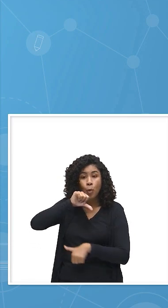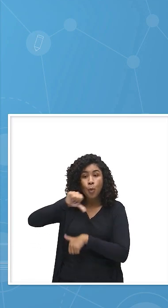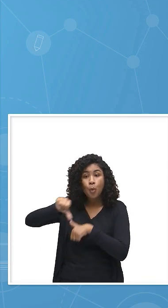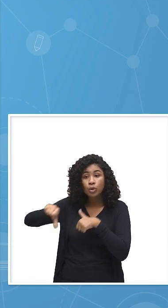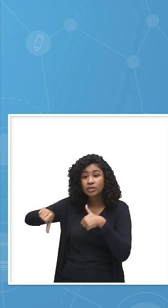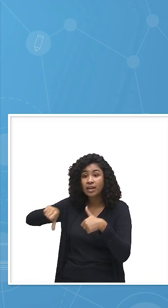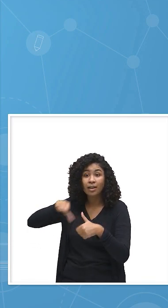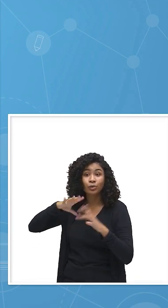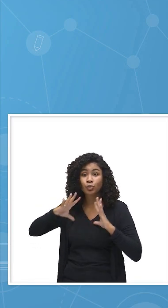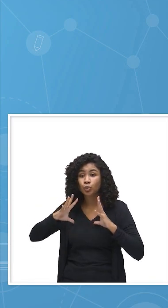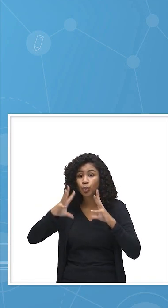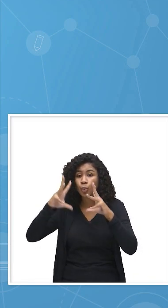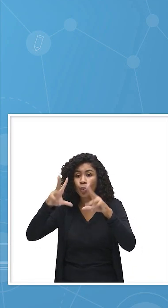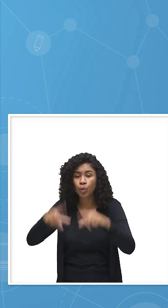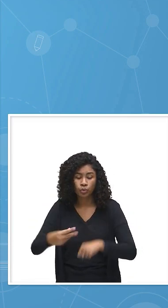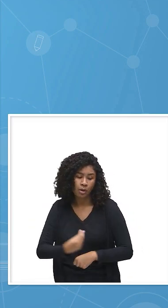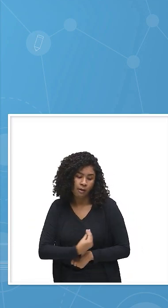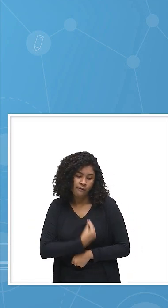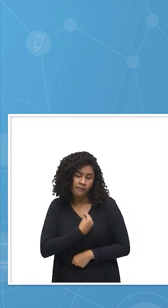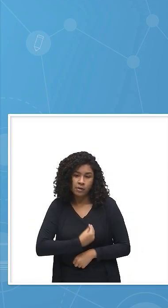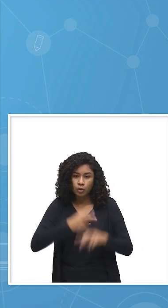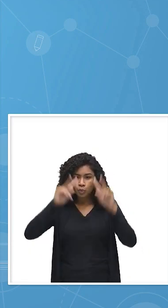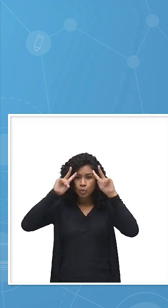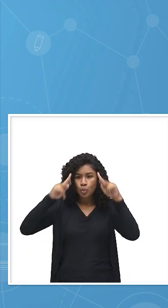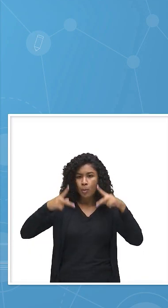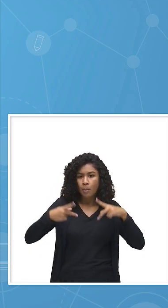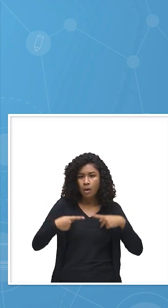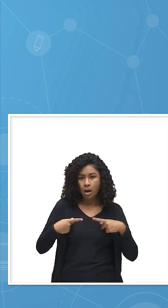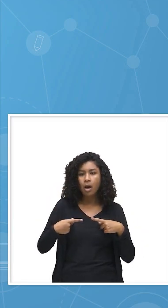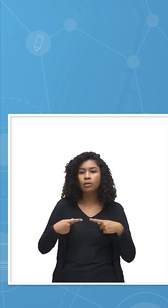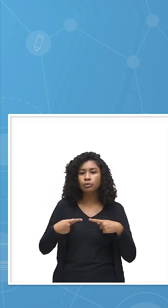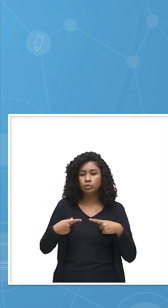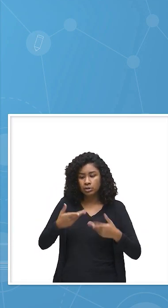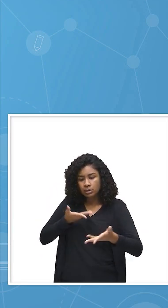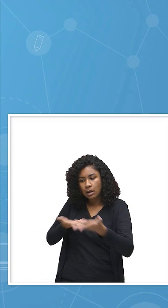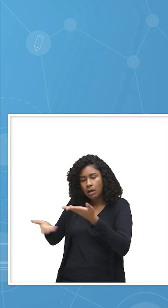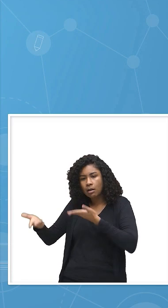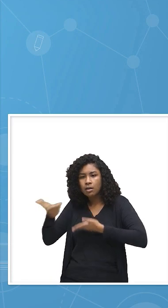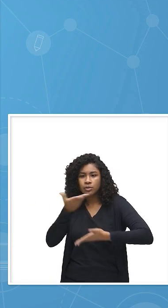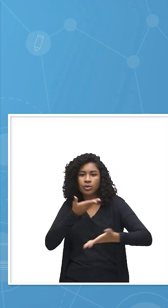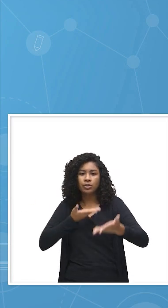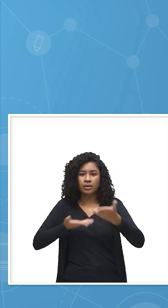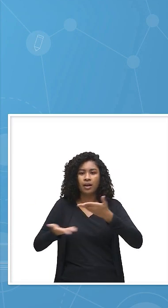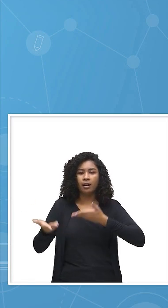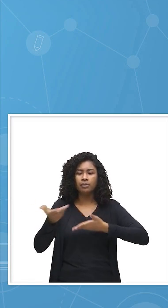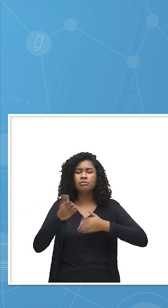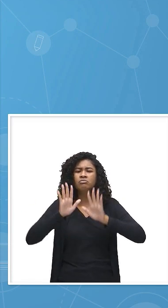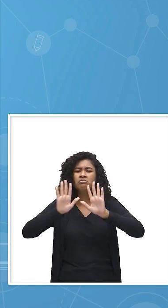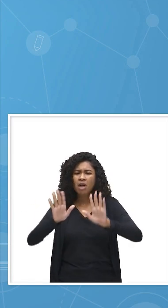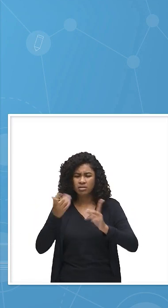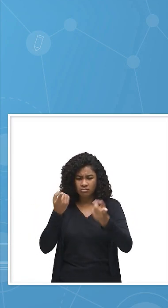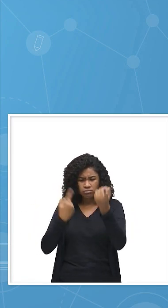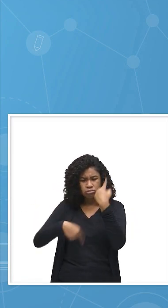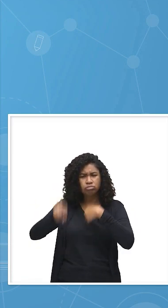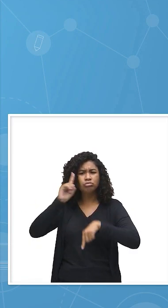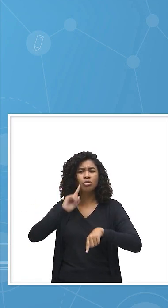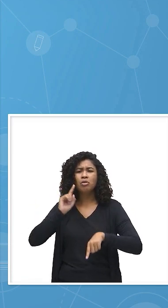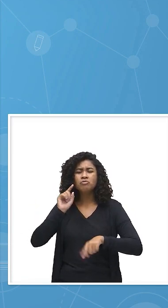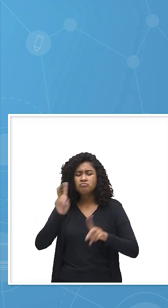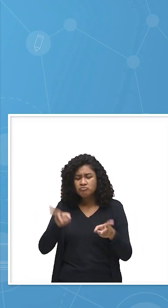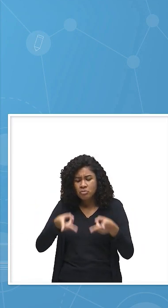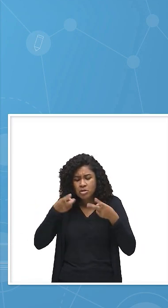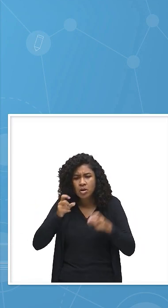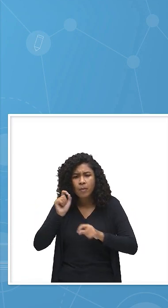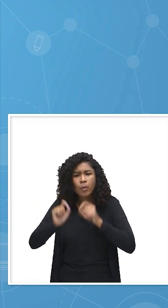humanos viverem, se relacionarem no planeta, né? E o que a gente vê aqui dentro dessa revolução neolítica ou revolução agrícola?